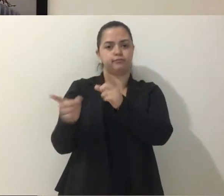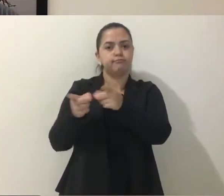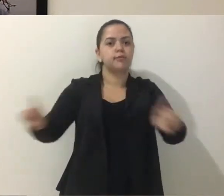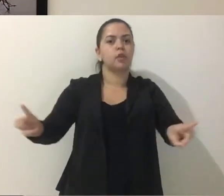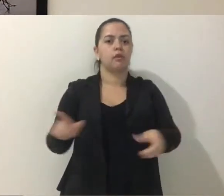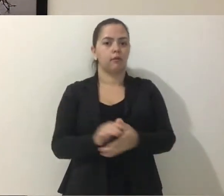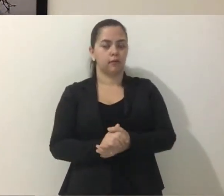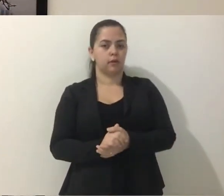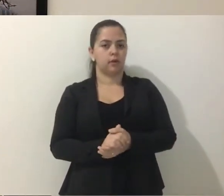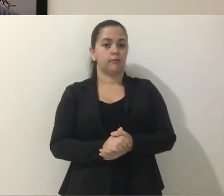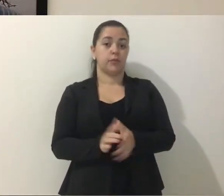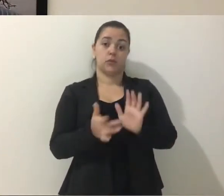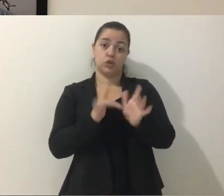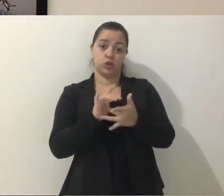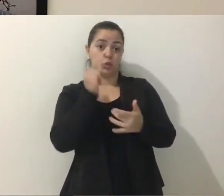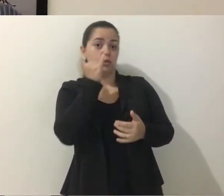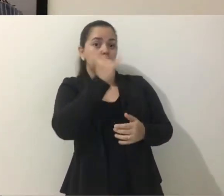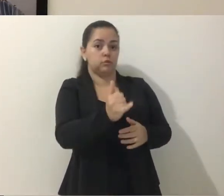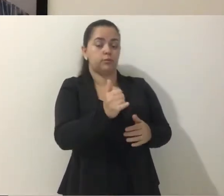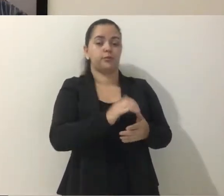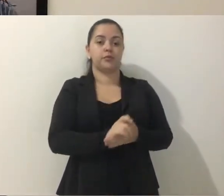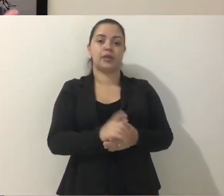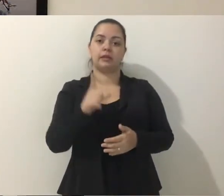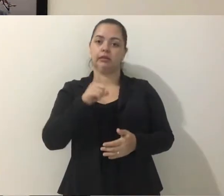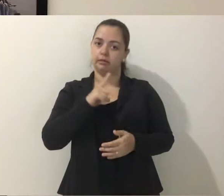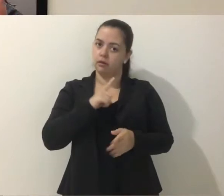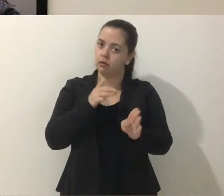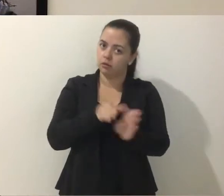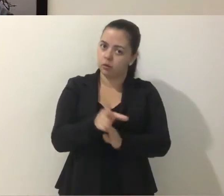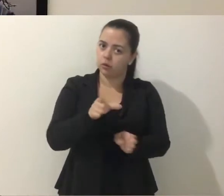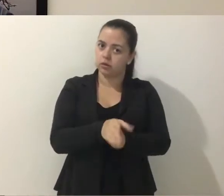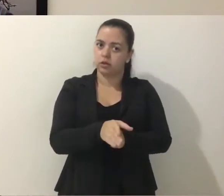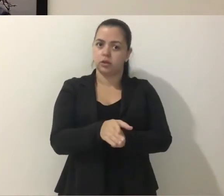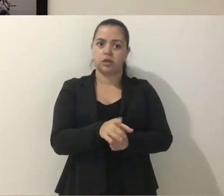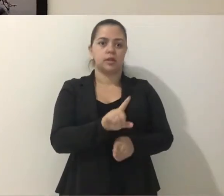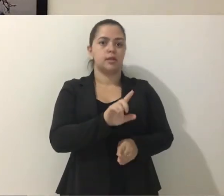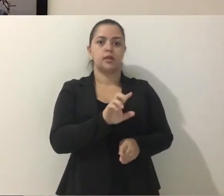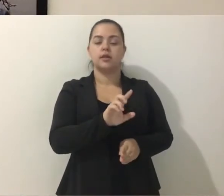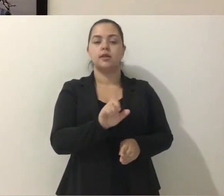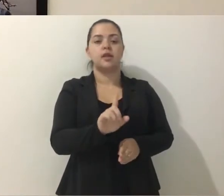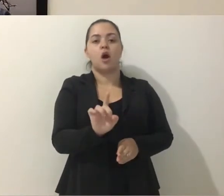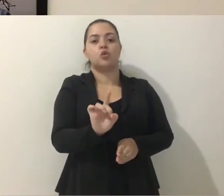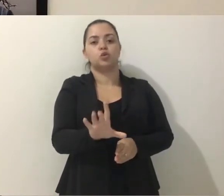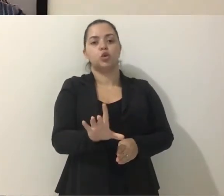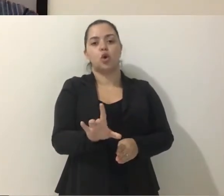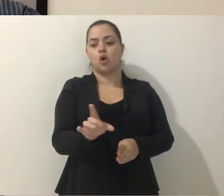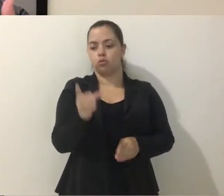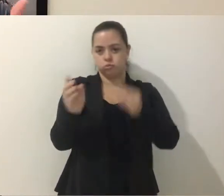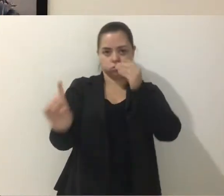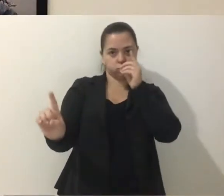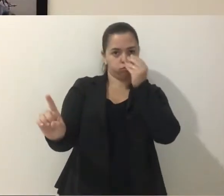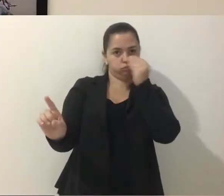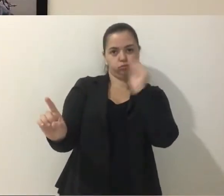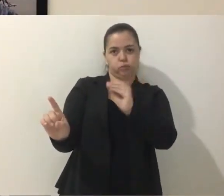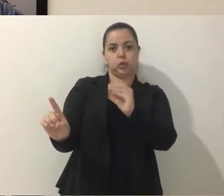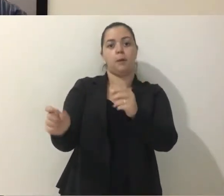faz? Existe uma orientação para que não se repudiasse apenas, mas que desse uma carta de divórcio. Essa carta